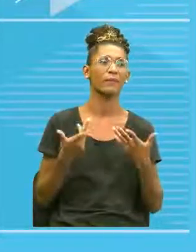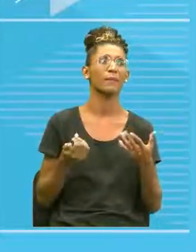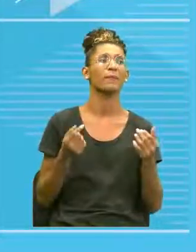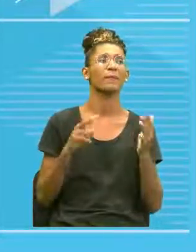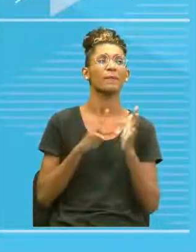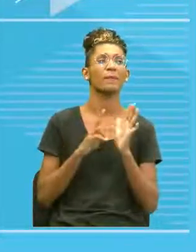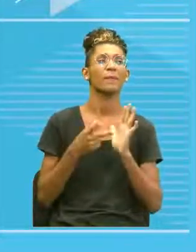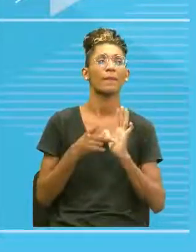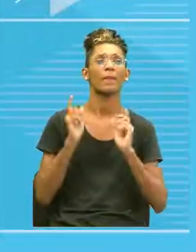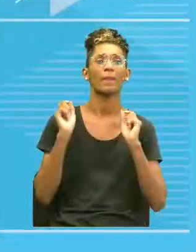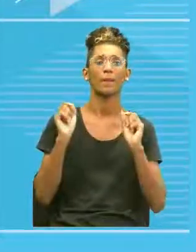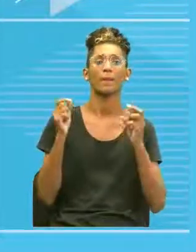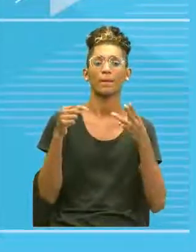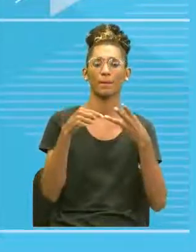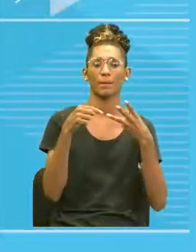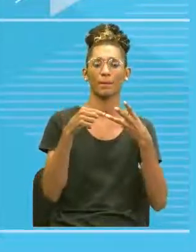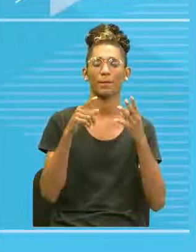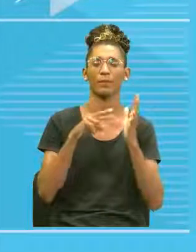aquele serve